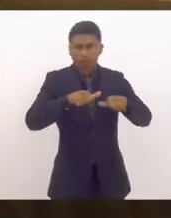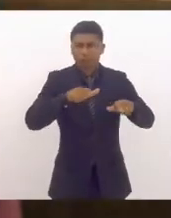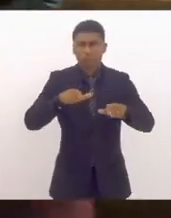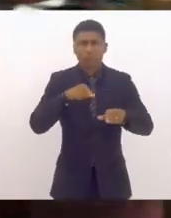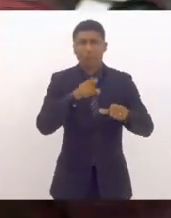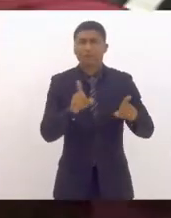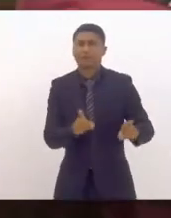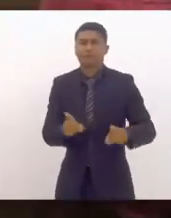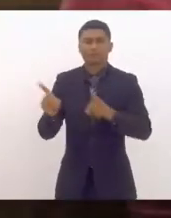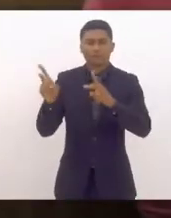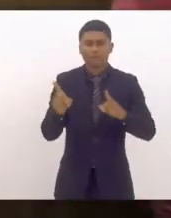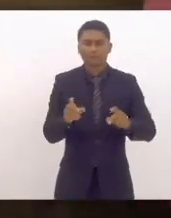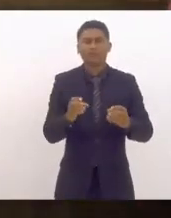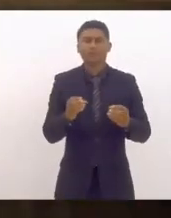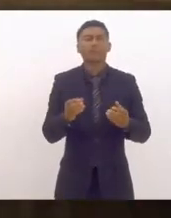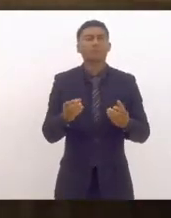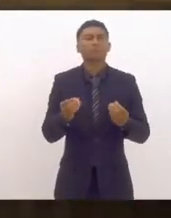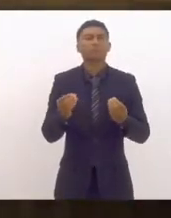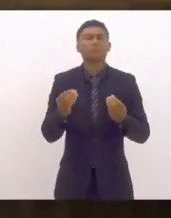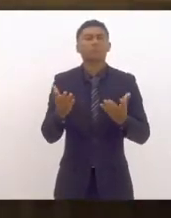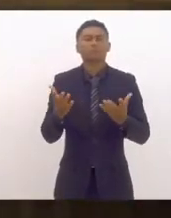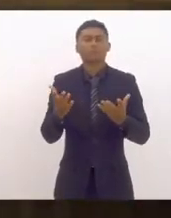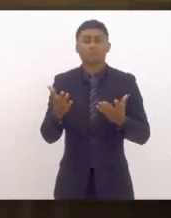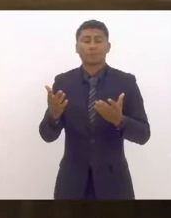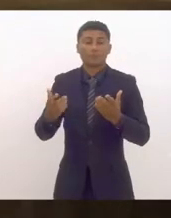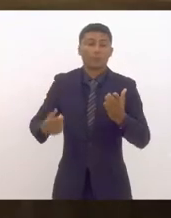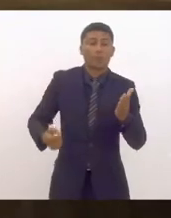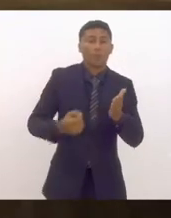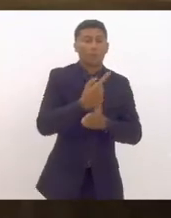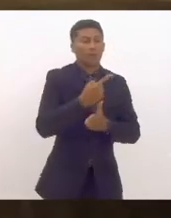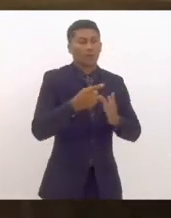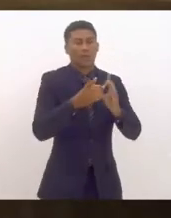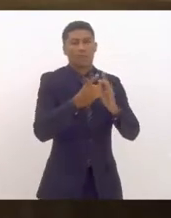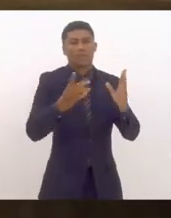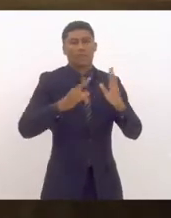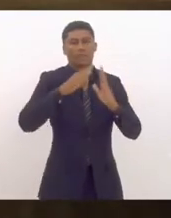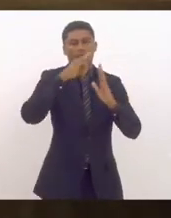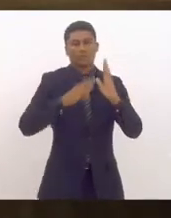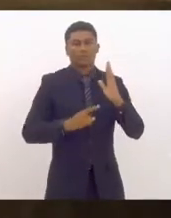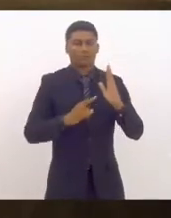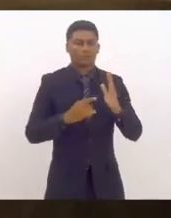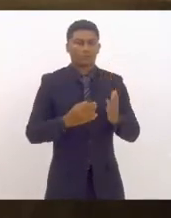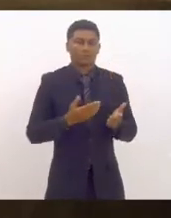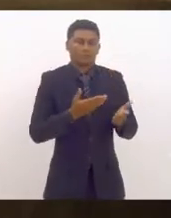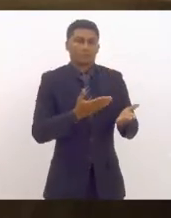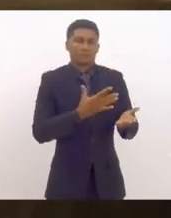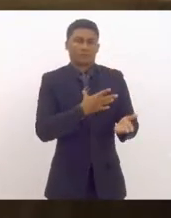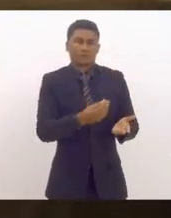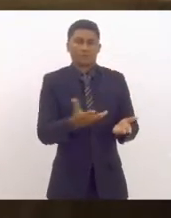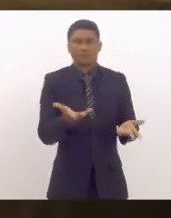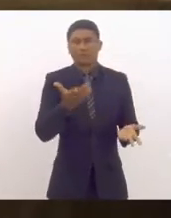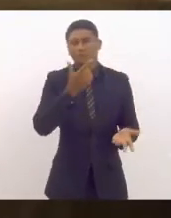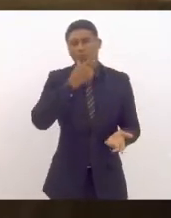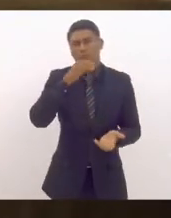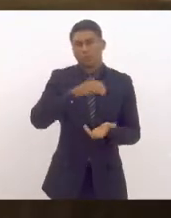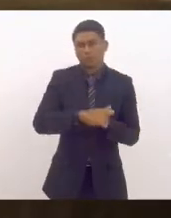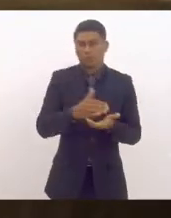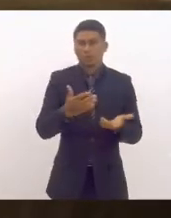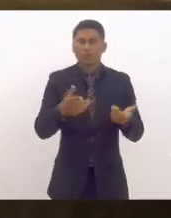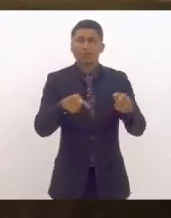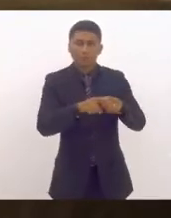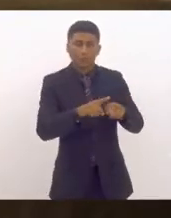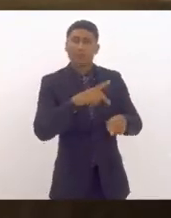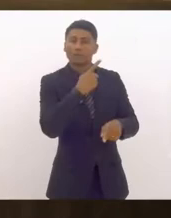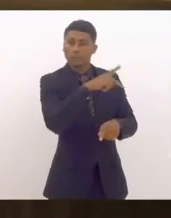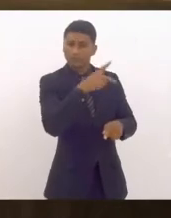acarajés para comprar a carta de euforia dos seus companheiros, dos seus filhos e também as suas próprias